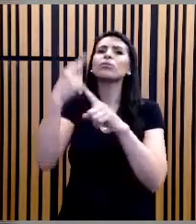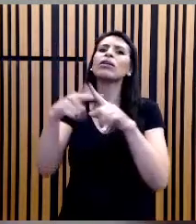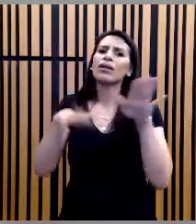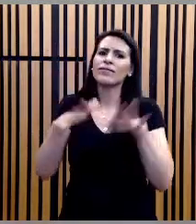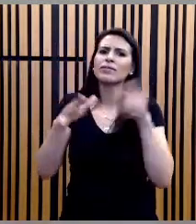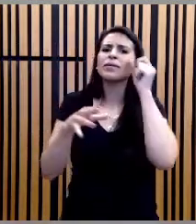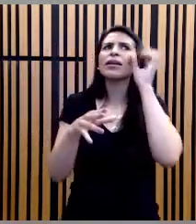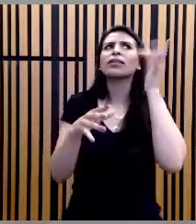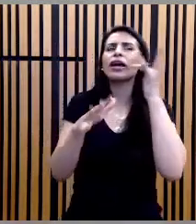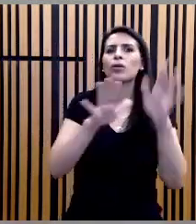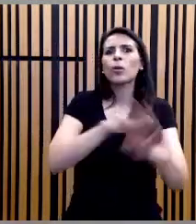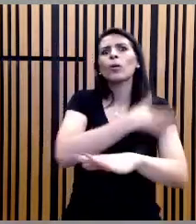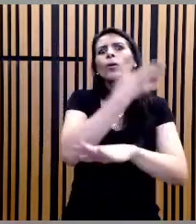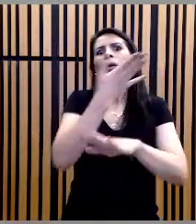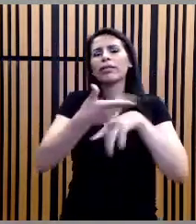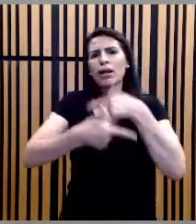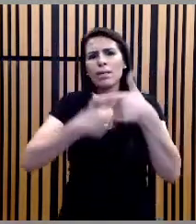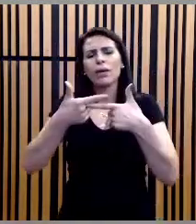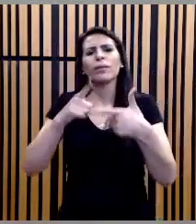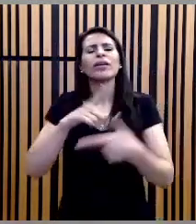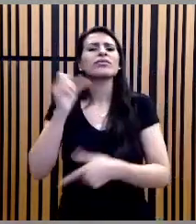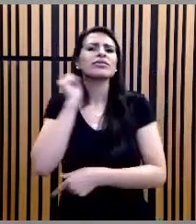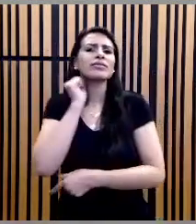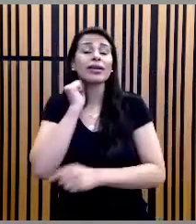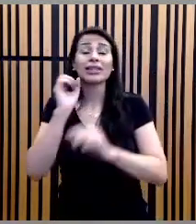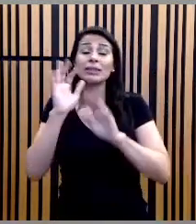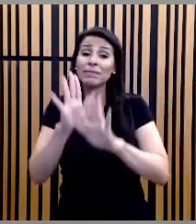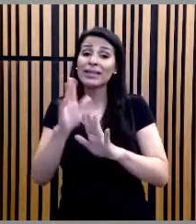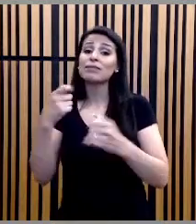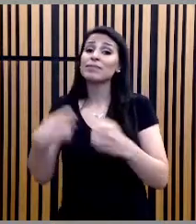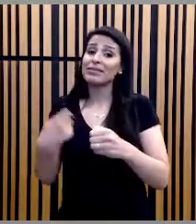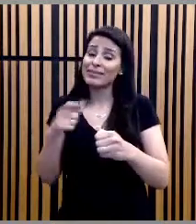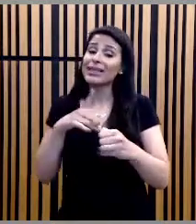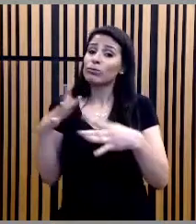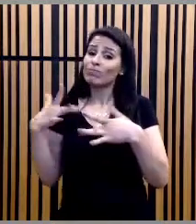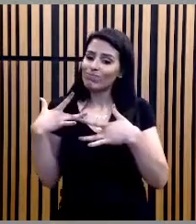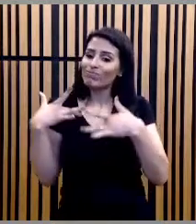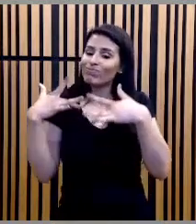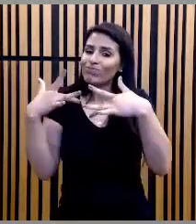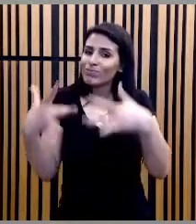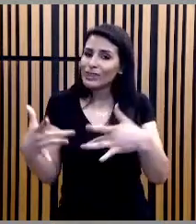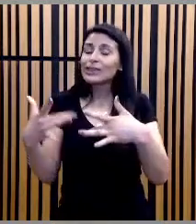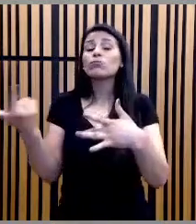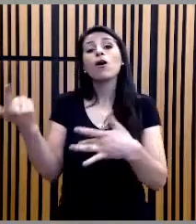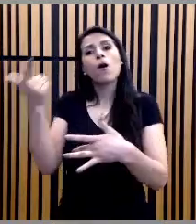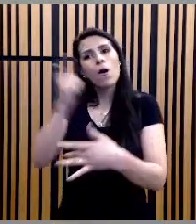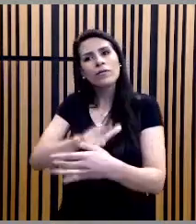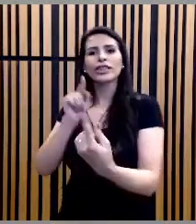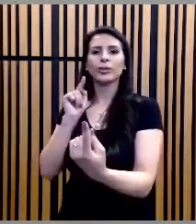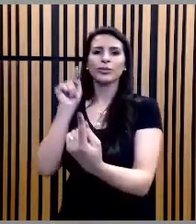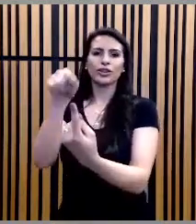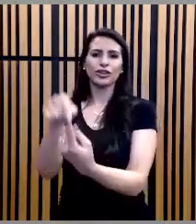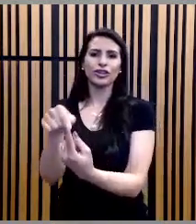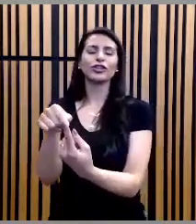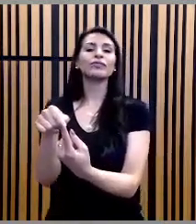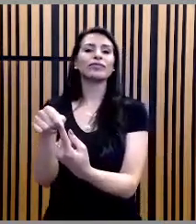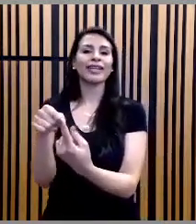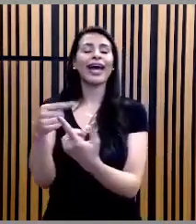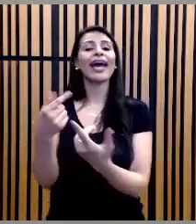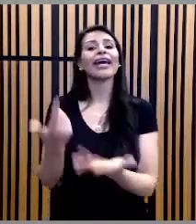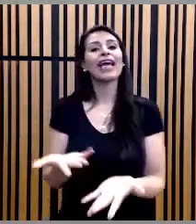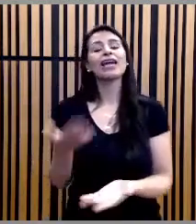dia é estressante, né? Mas a gente tem que ter aquela dedicação para conseguir realmente alcançar os objetivos, né? E